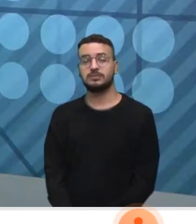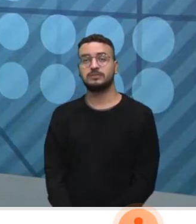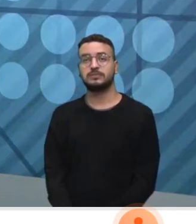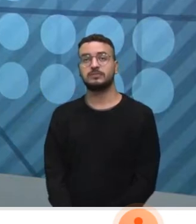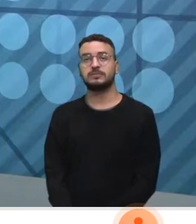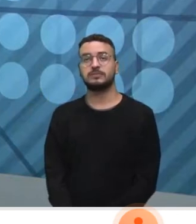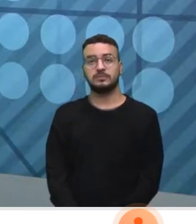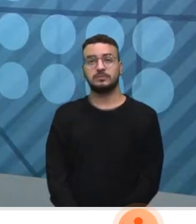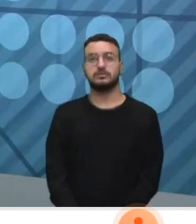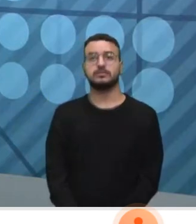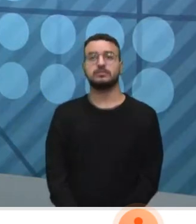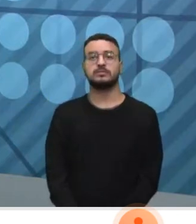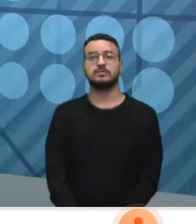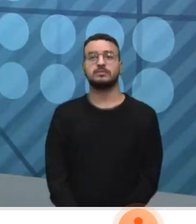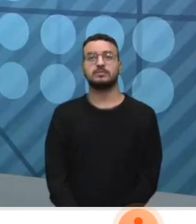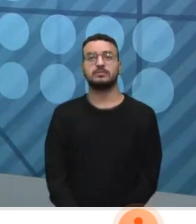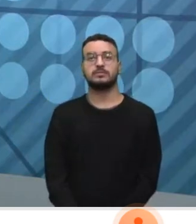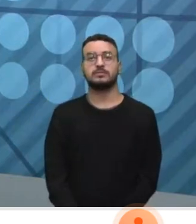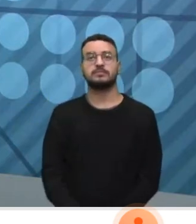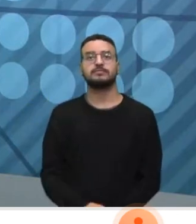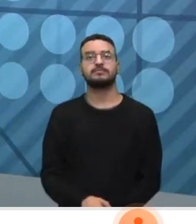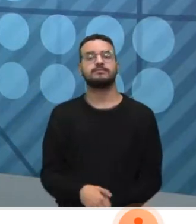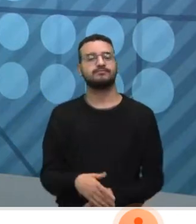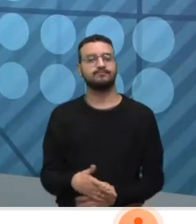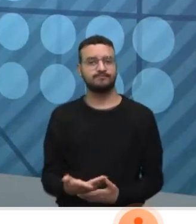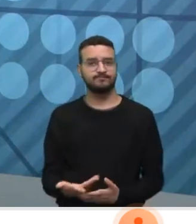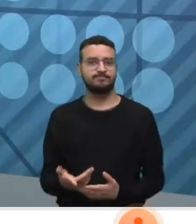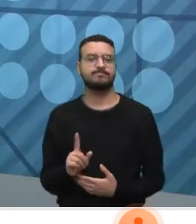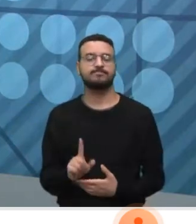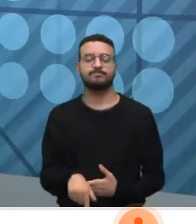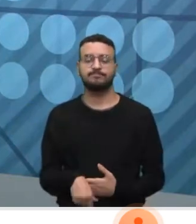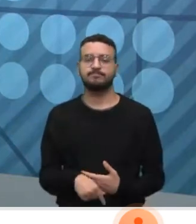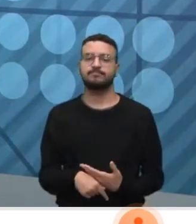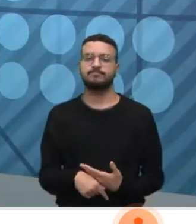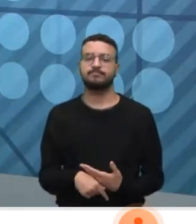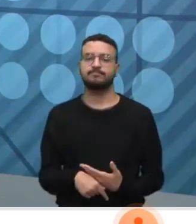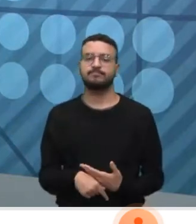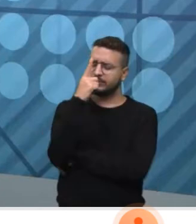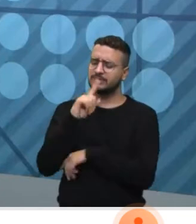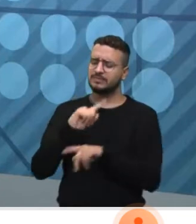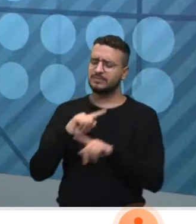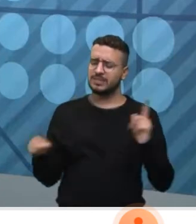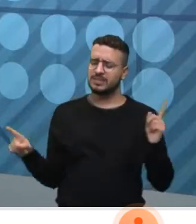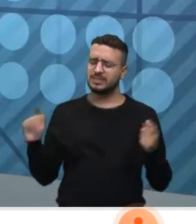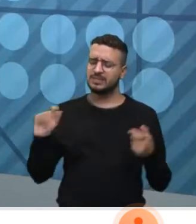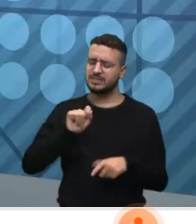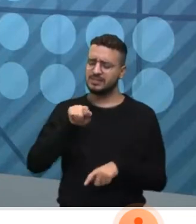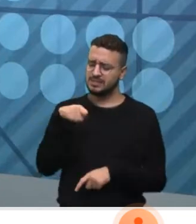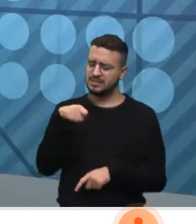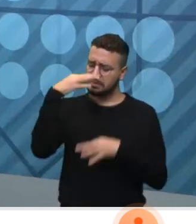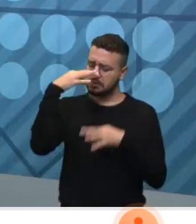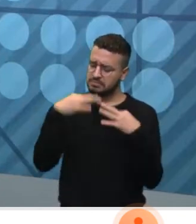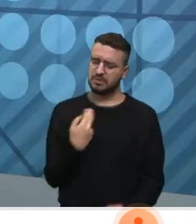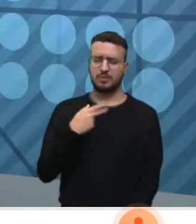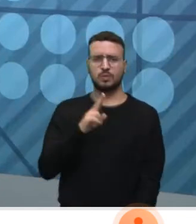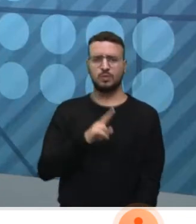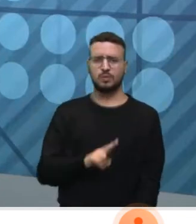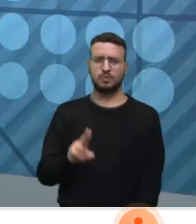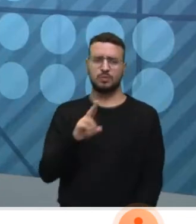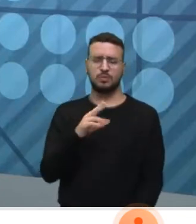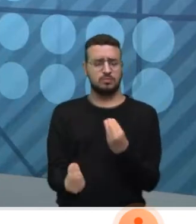ou ajudo. E depois ela fica pensando, mas por que será, né? Que ela disse que eu fiz a sinalização de modo